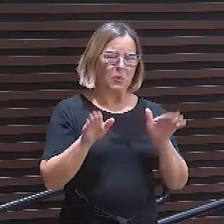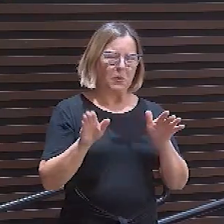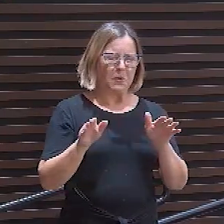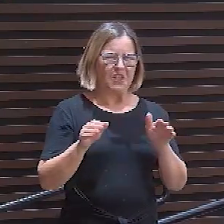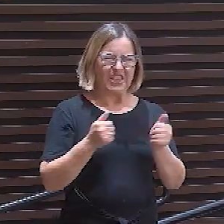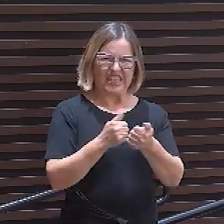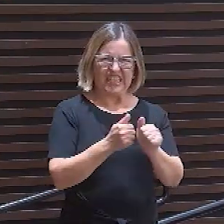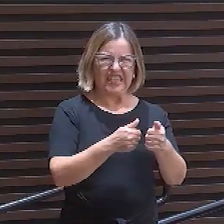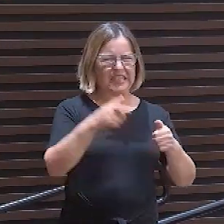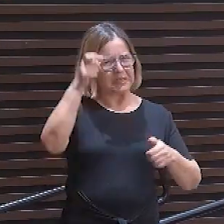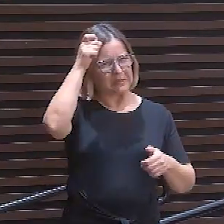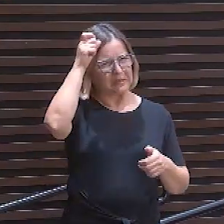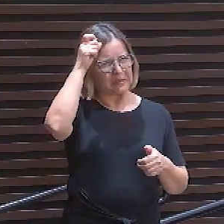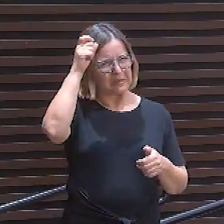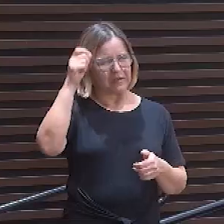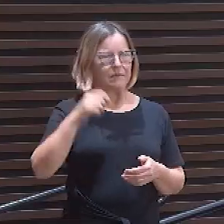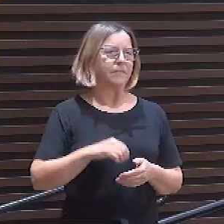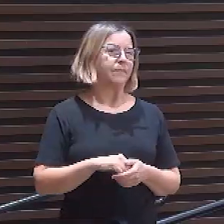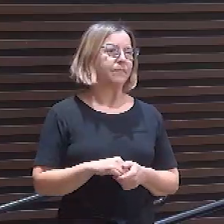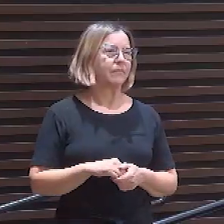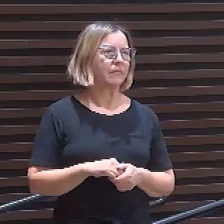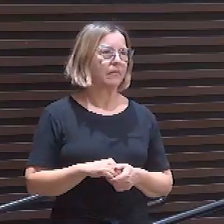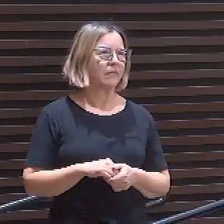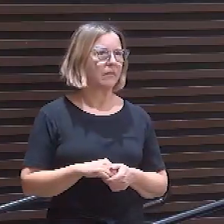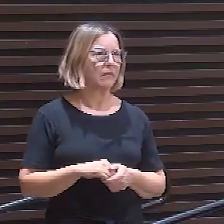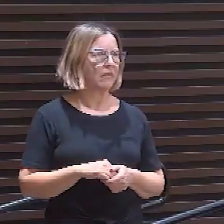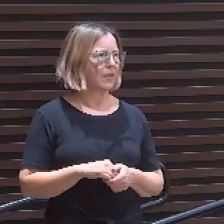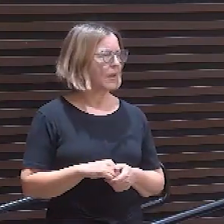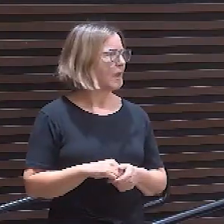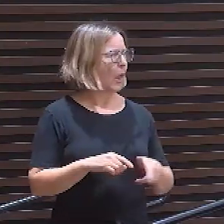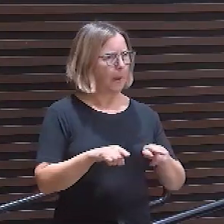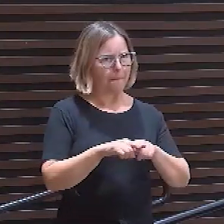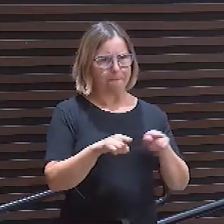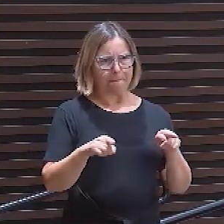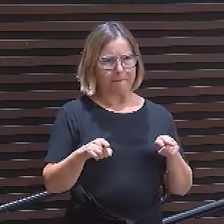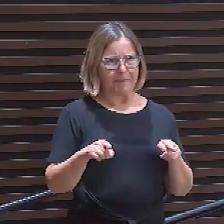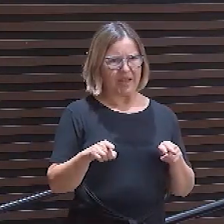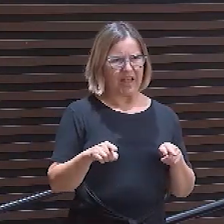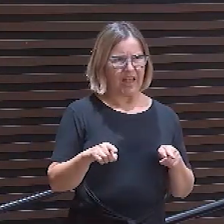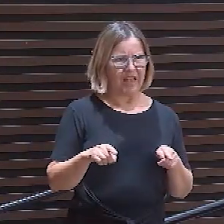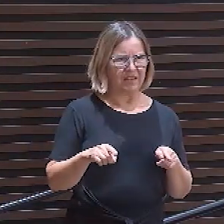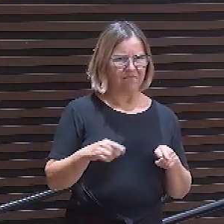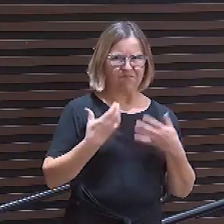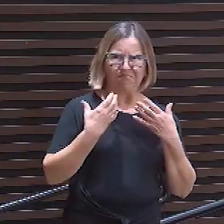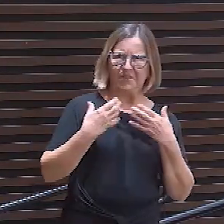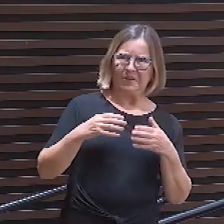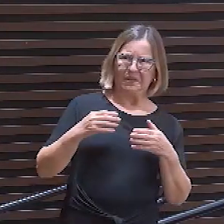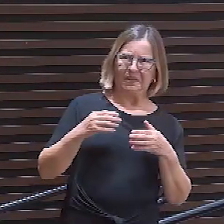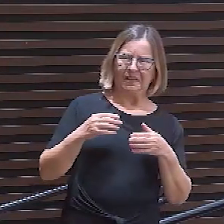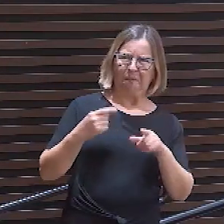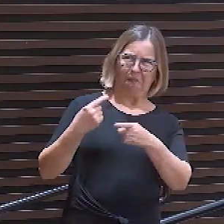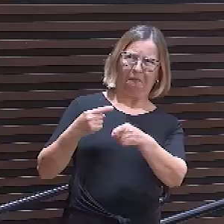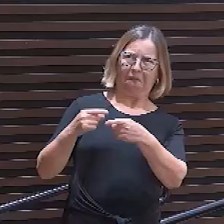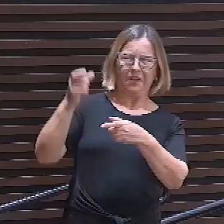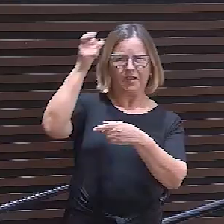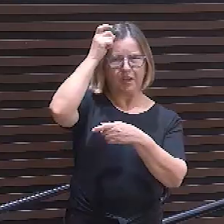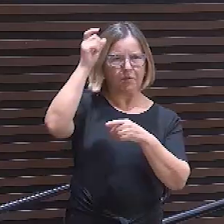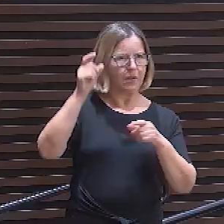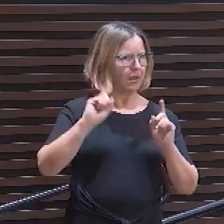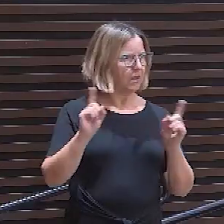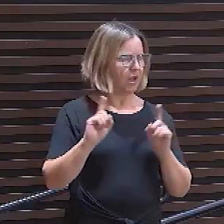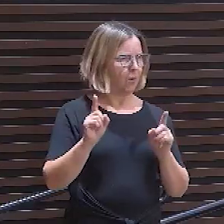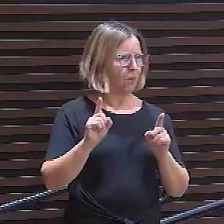Mas a gente não deve mexer nisso. Não, eu não vou mexer. Eu só não quero que ele venha para cá. Aqui não, na nossa casa